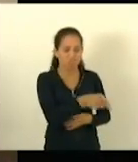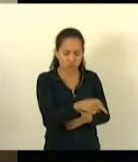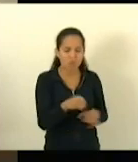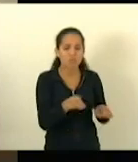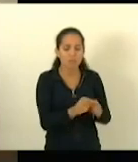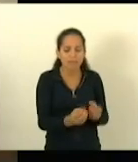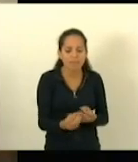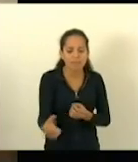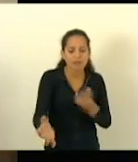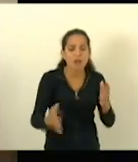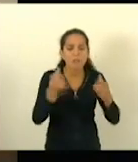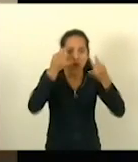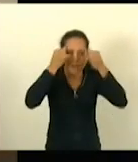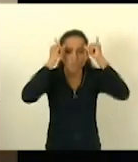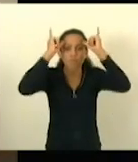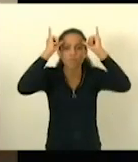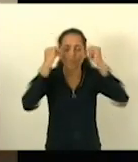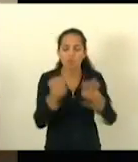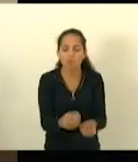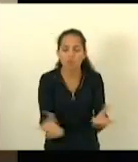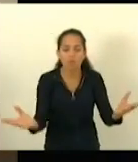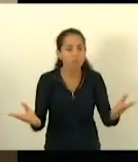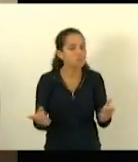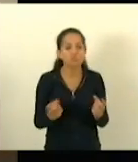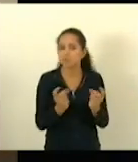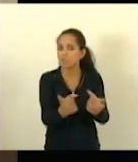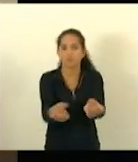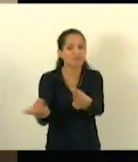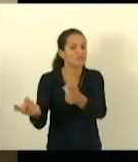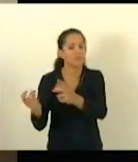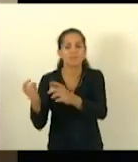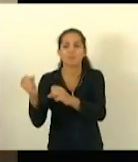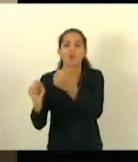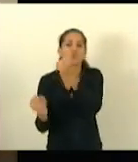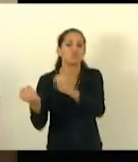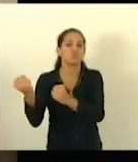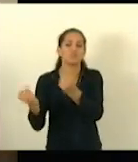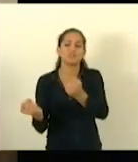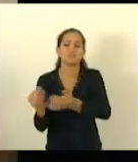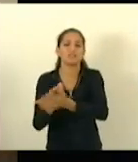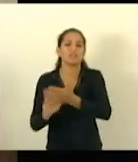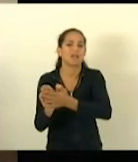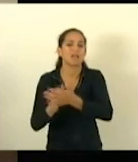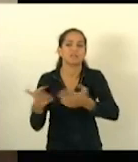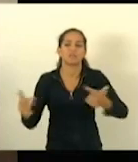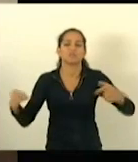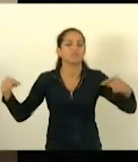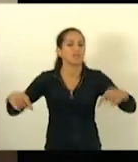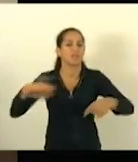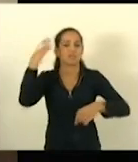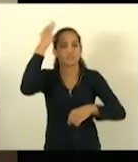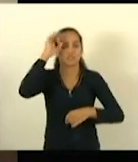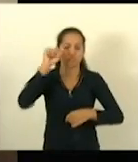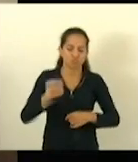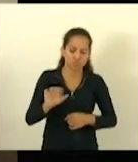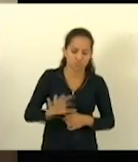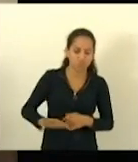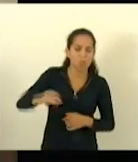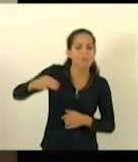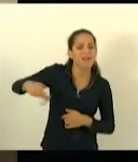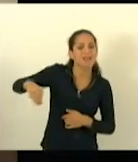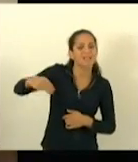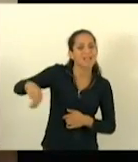Não vai ter cana sequer para vender para a usina Paineiras Que é a indústria aqui do sul do estado, aqui em Marataís